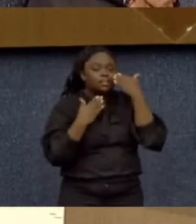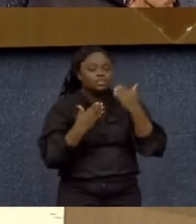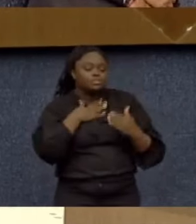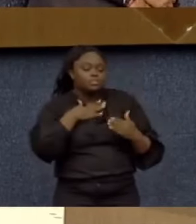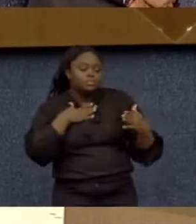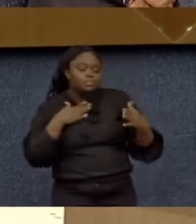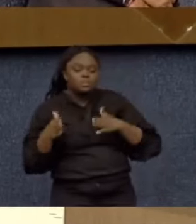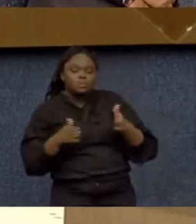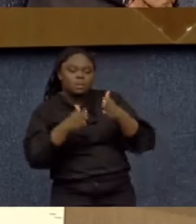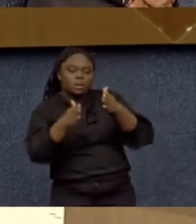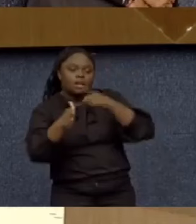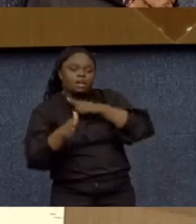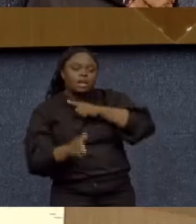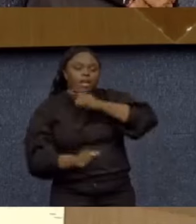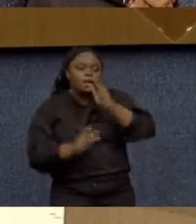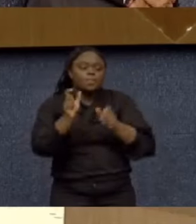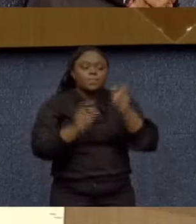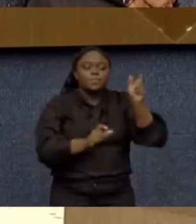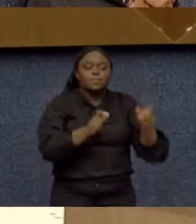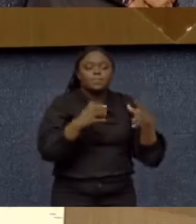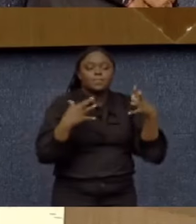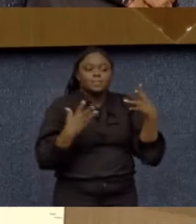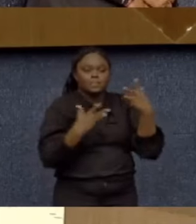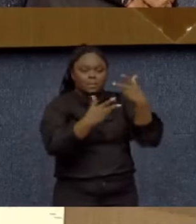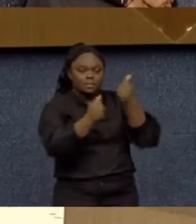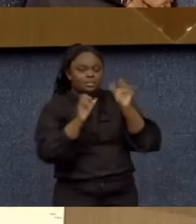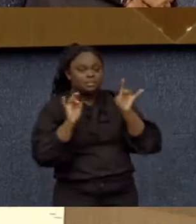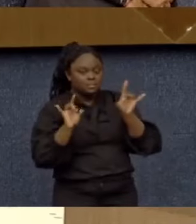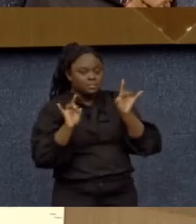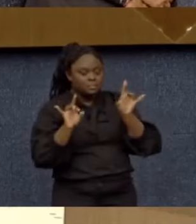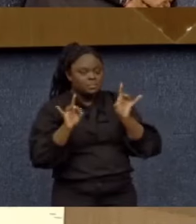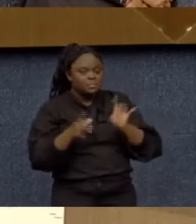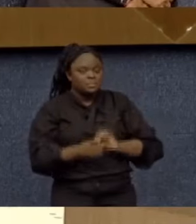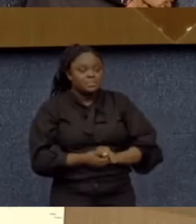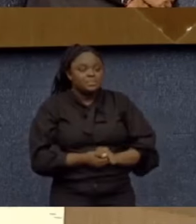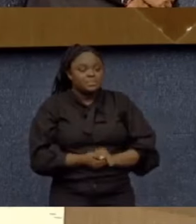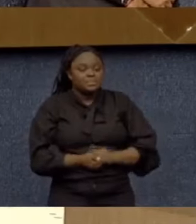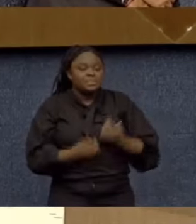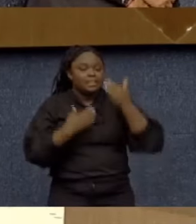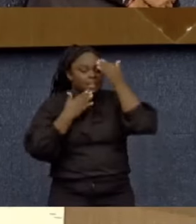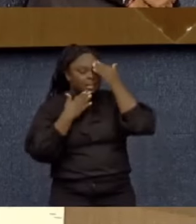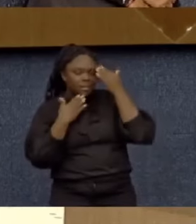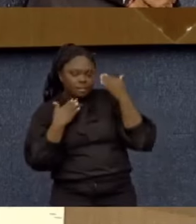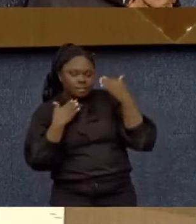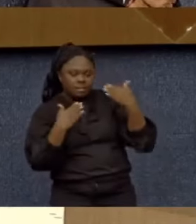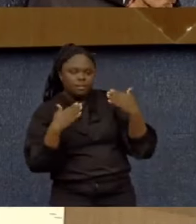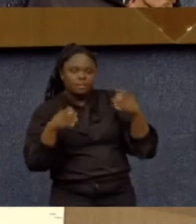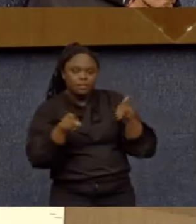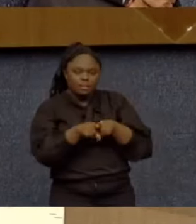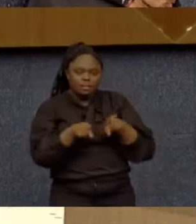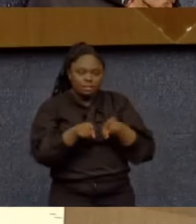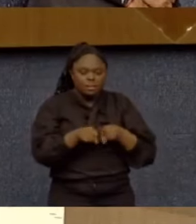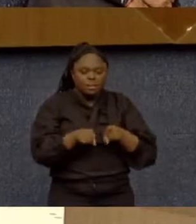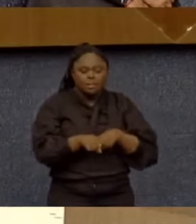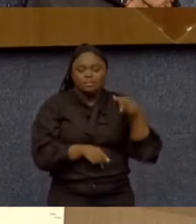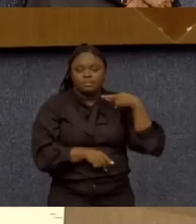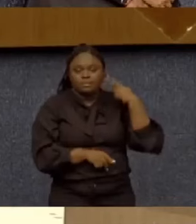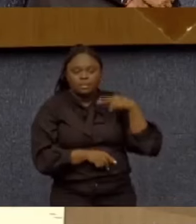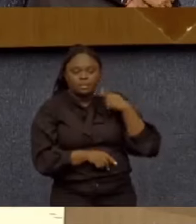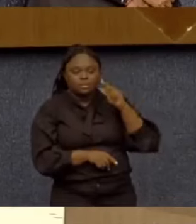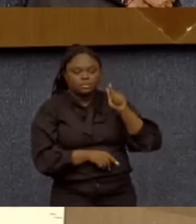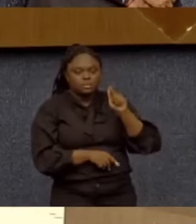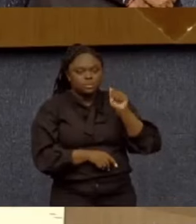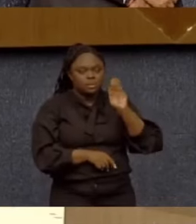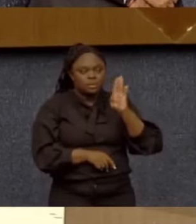em meu caminho pessoas tão maravilhosas e especiais. Agradeço imensamente a Sua Excelência, o vereador Gabriel